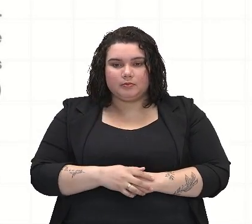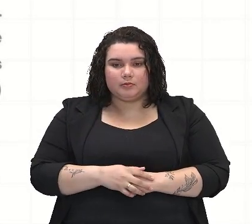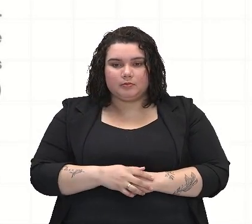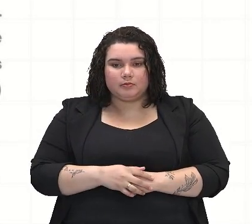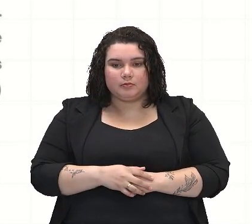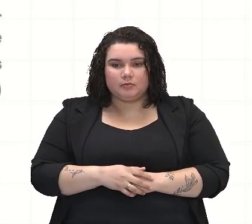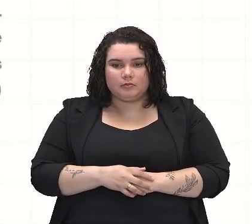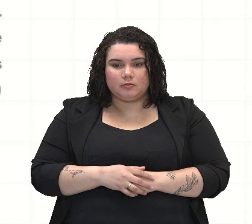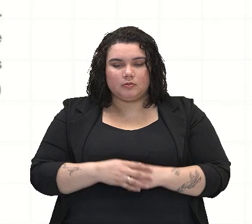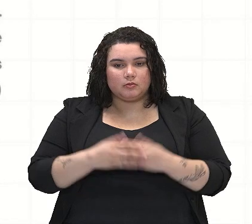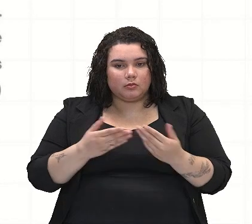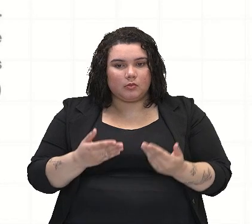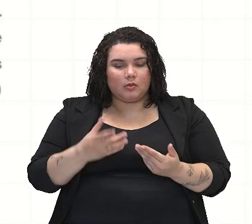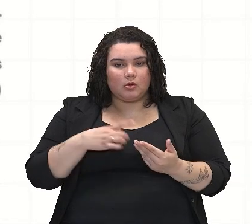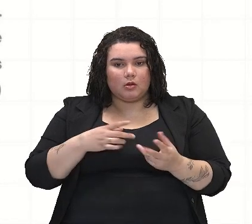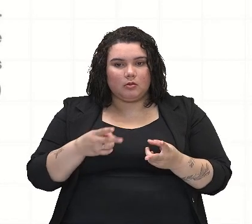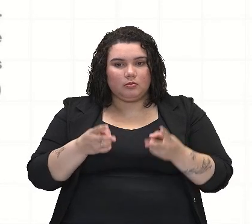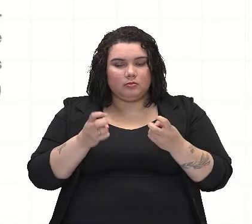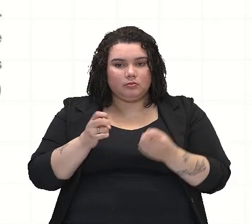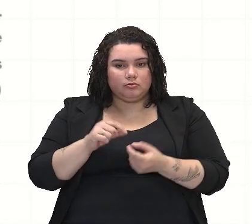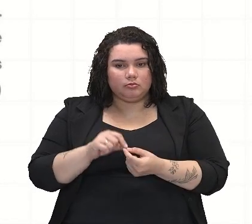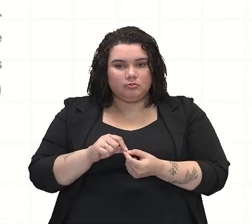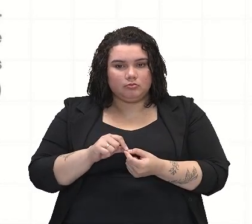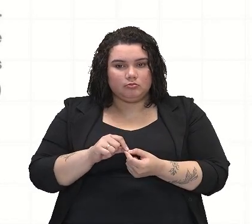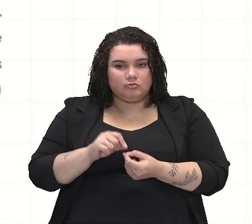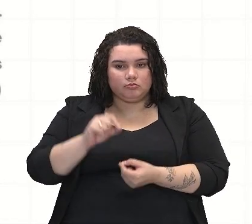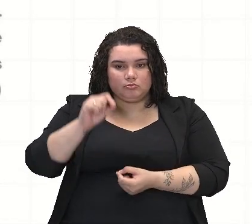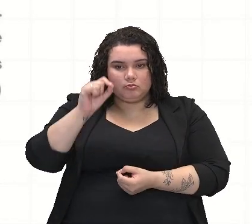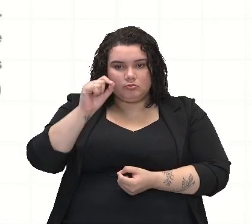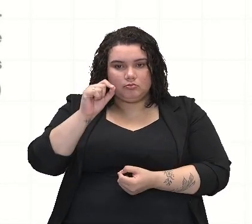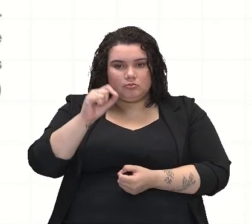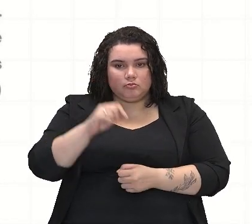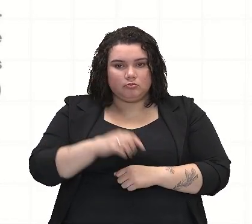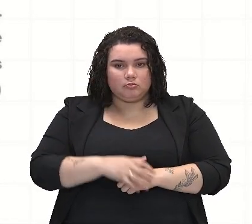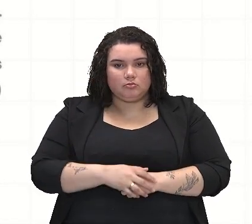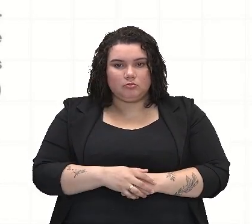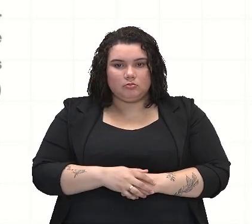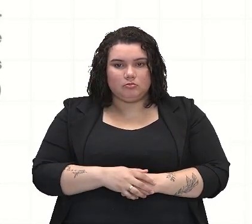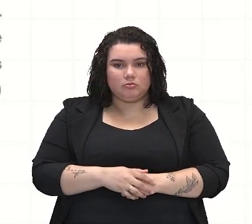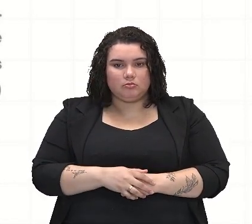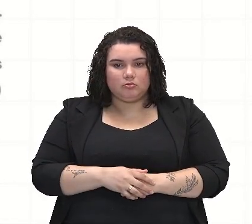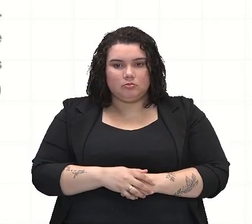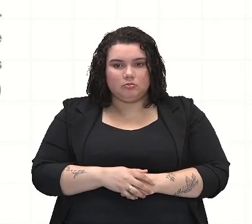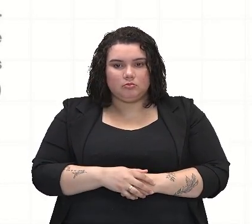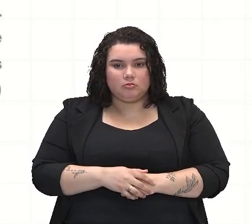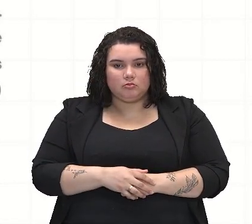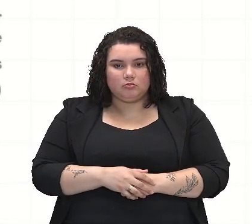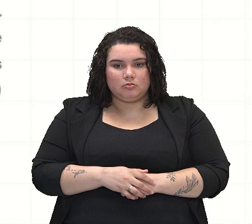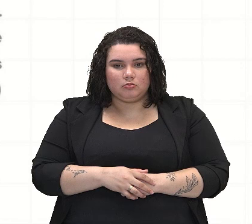tivemos aqui ela passando, né, os pontos de